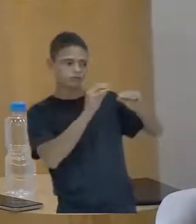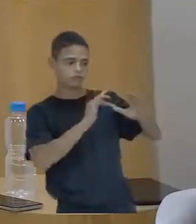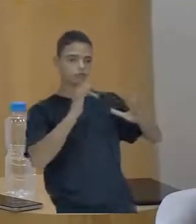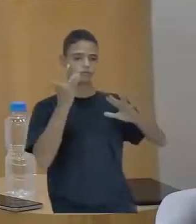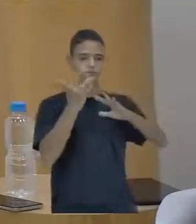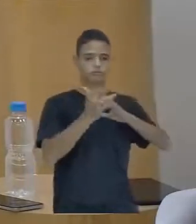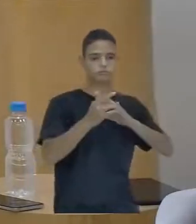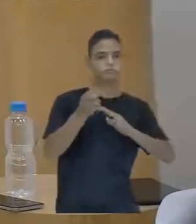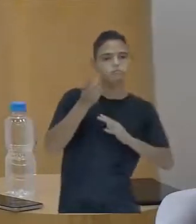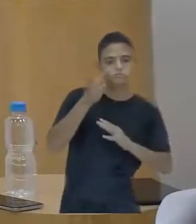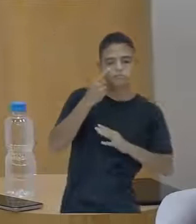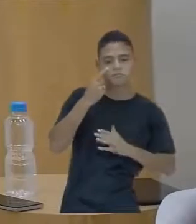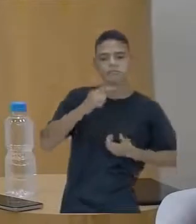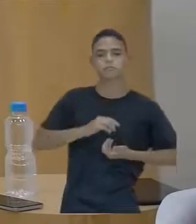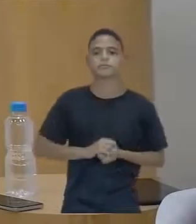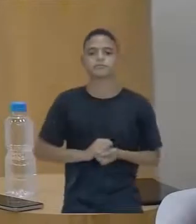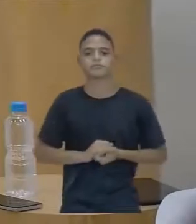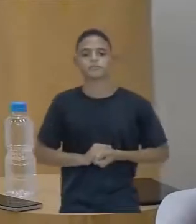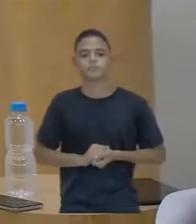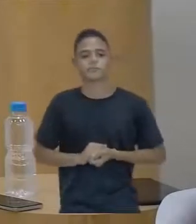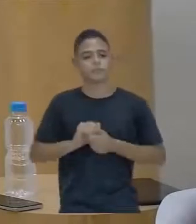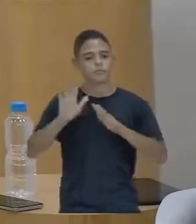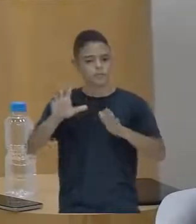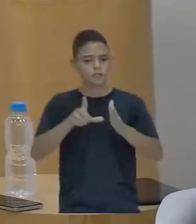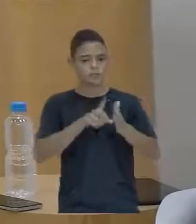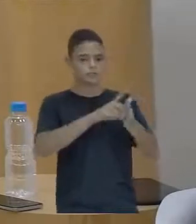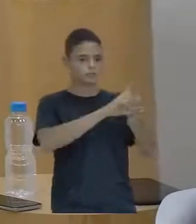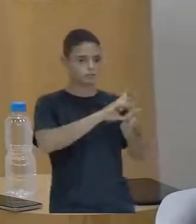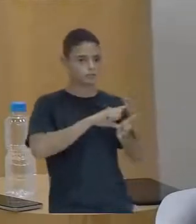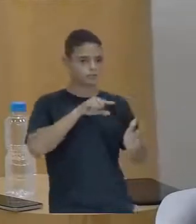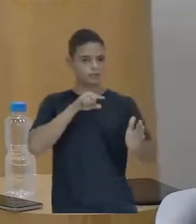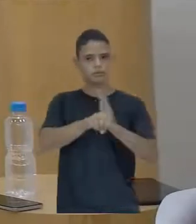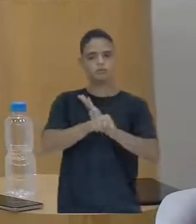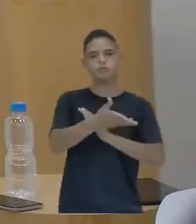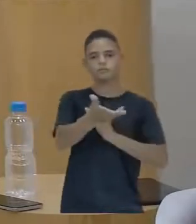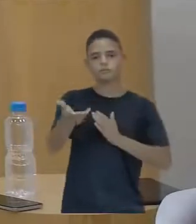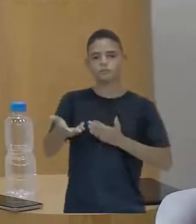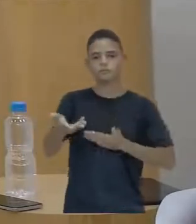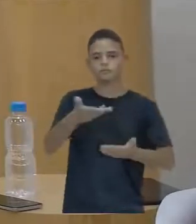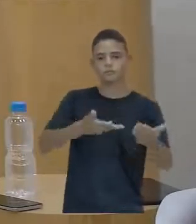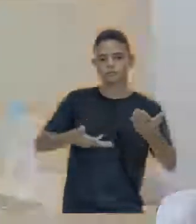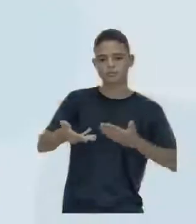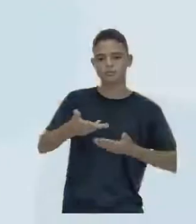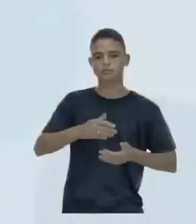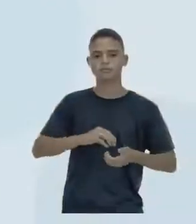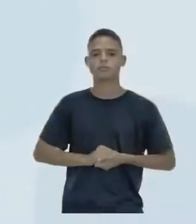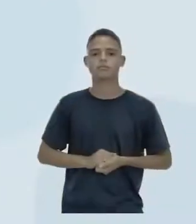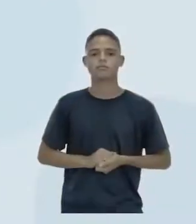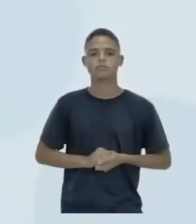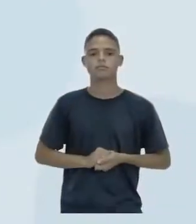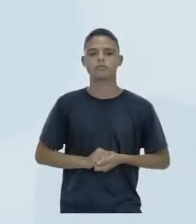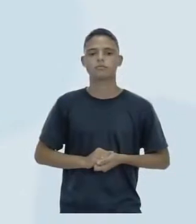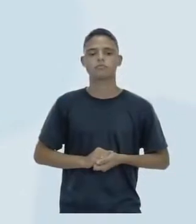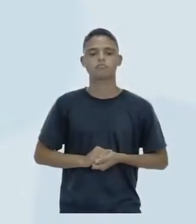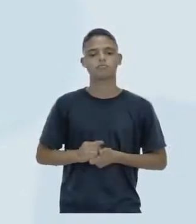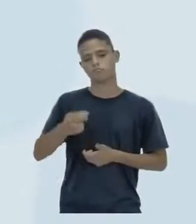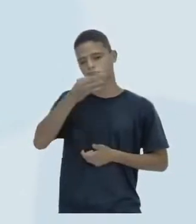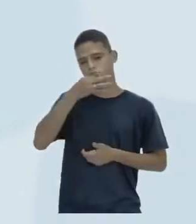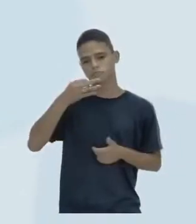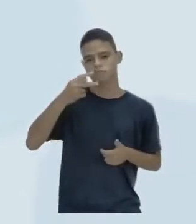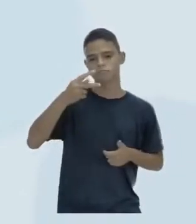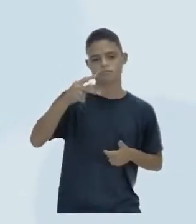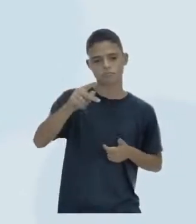ler isso aí, tá certo? Mas antes de mais nada, uma pergunta para vocês, interação agora, 1 minuto, responda. Em sua